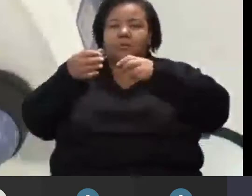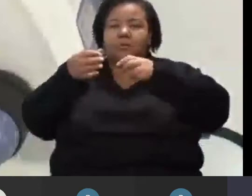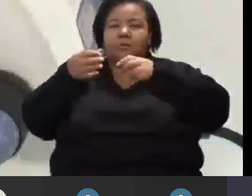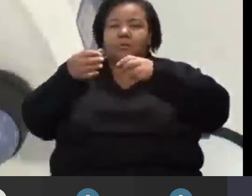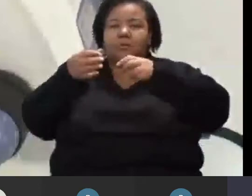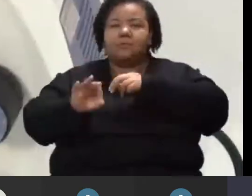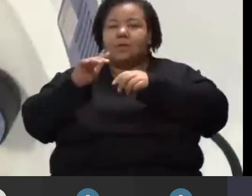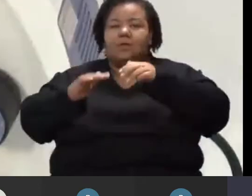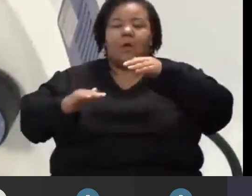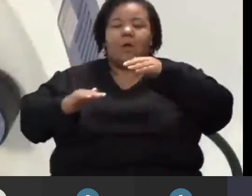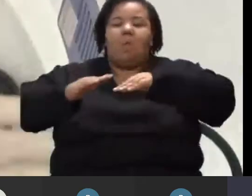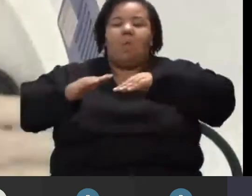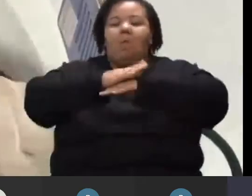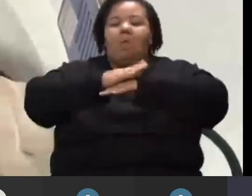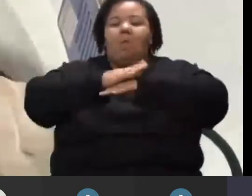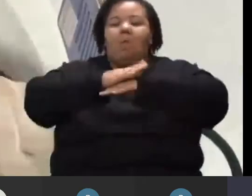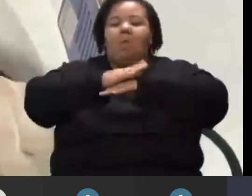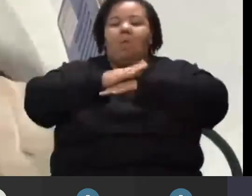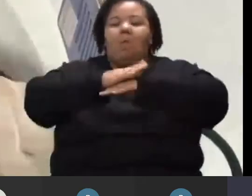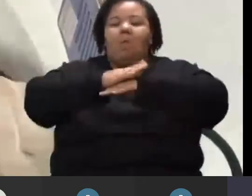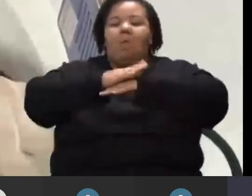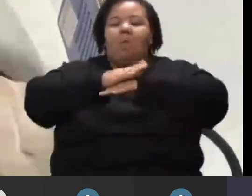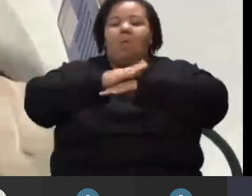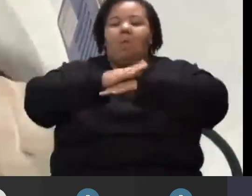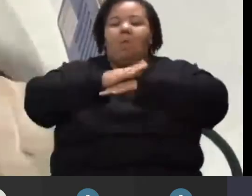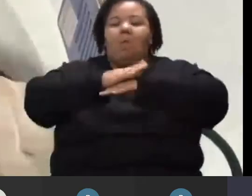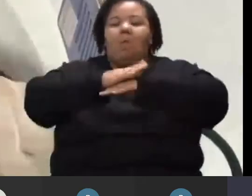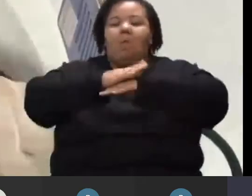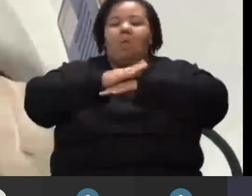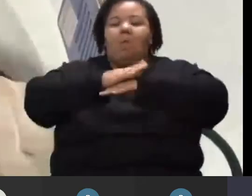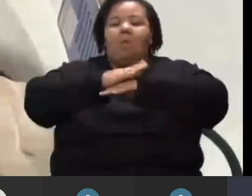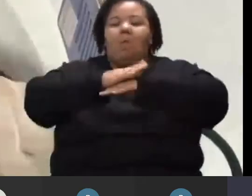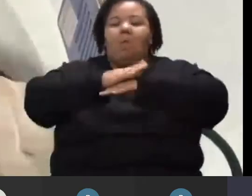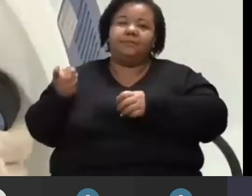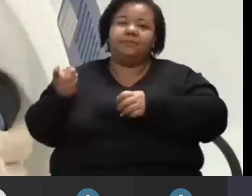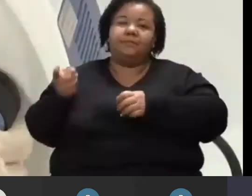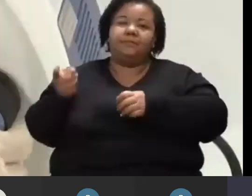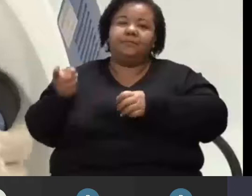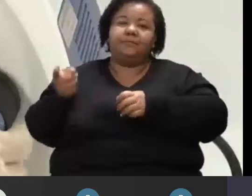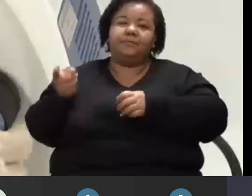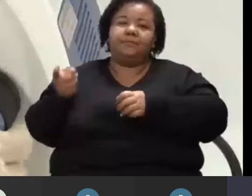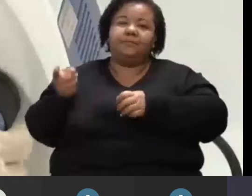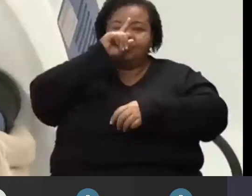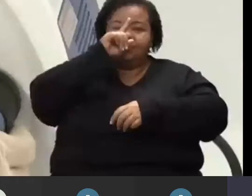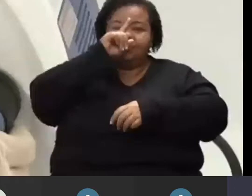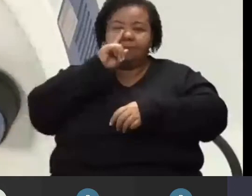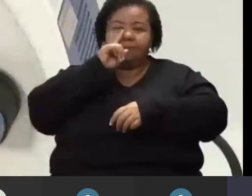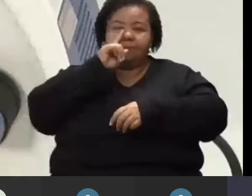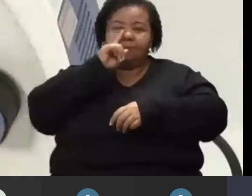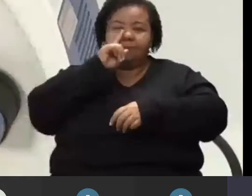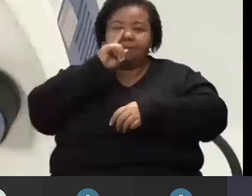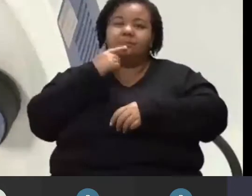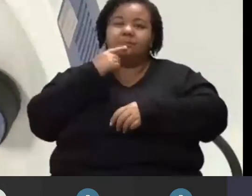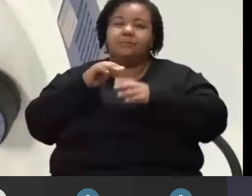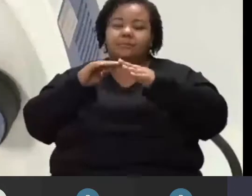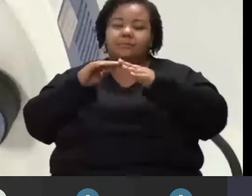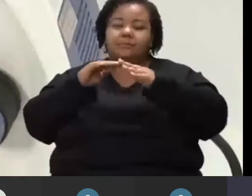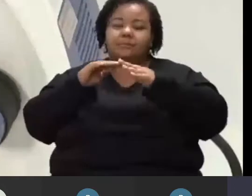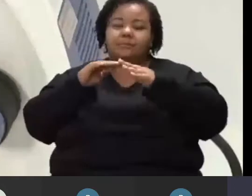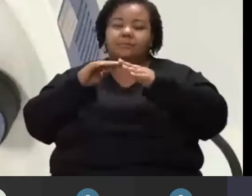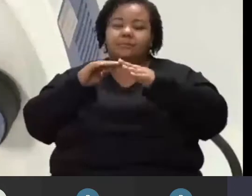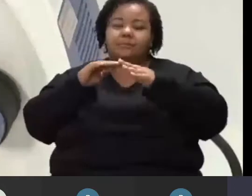não precisa mexer no macrômetro. E aí, volta novamente para amarela, volta para vermelha, baixa toda a mesa. Agora, vamos trocar a